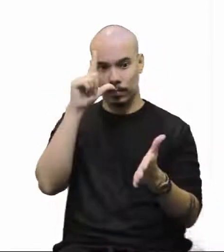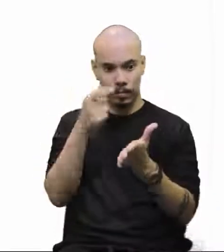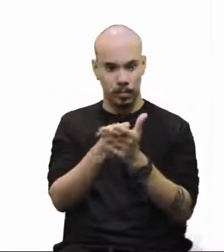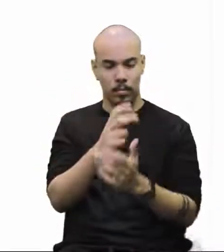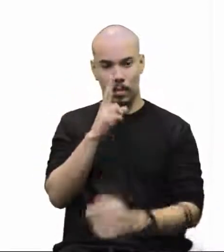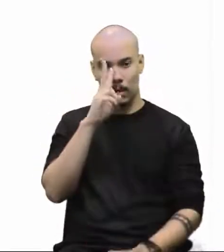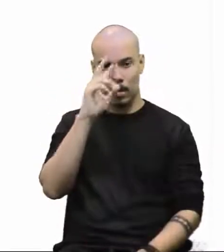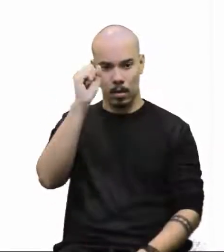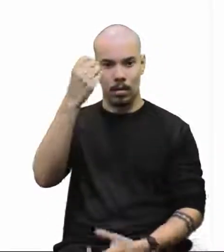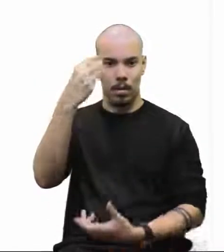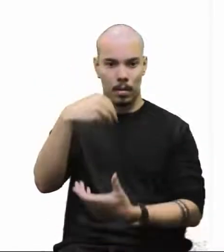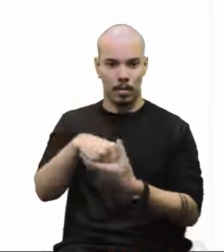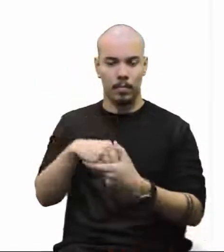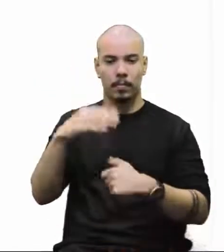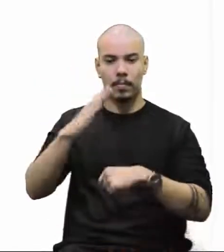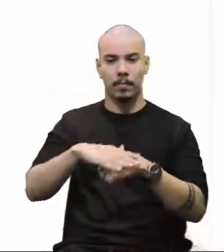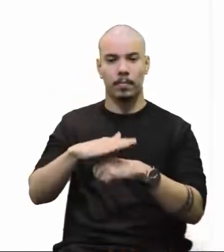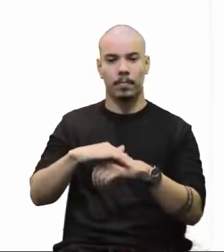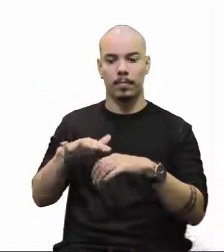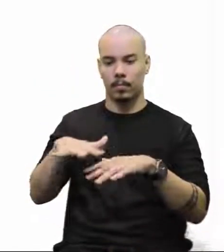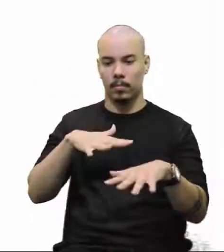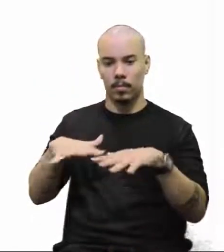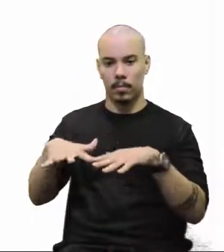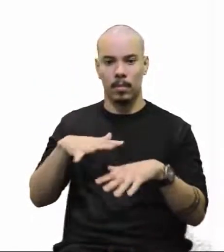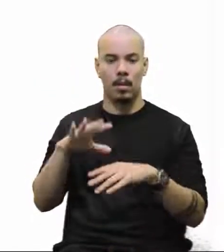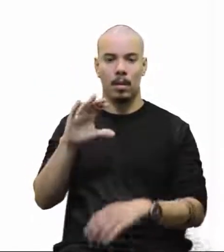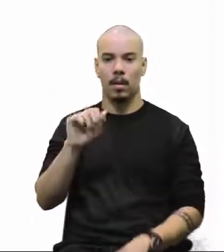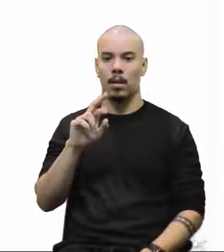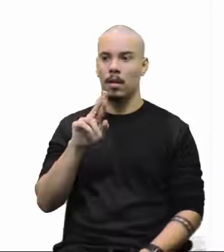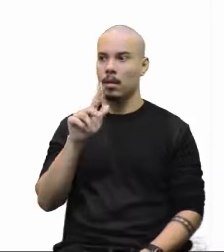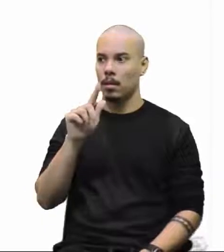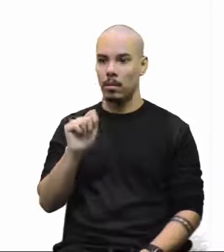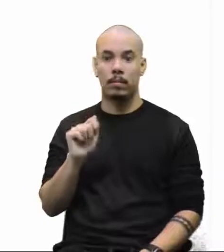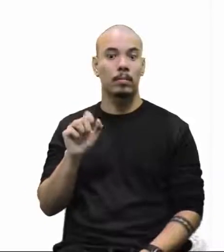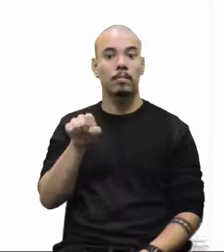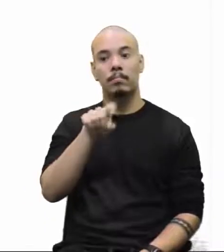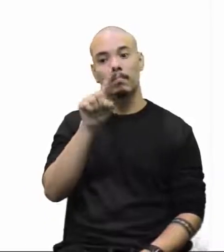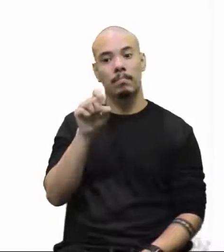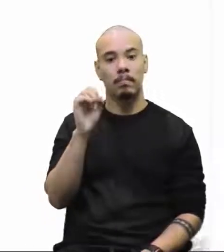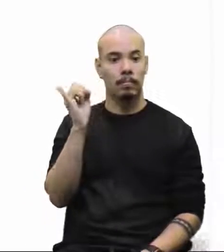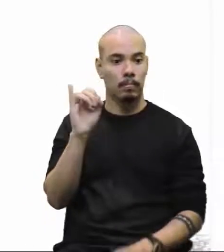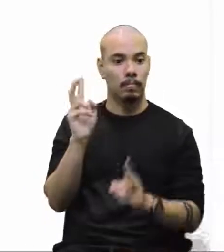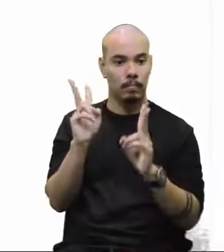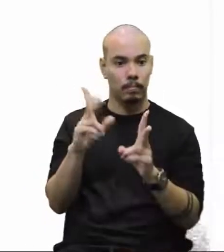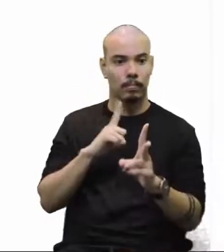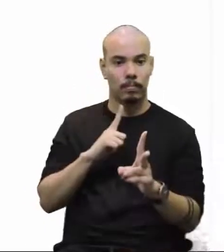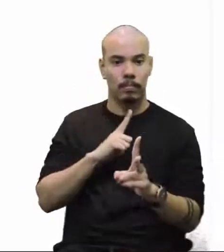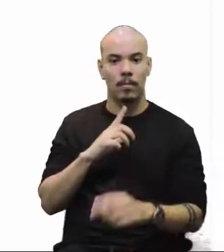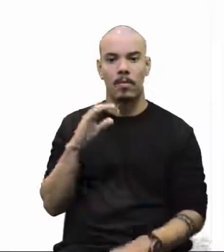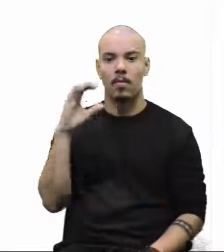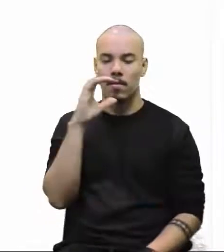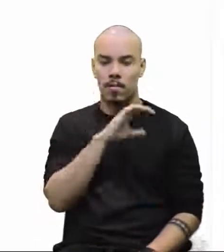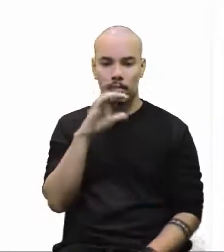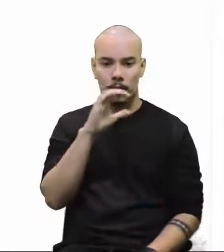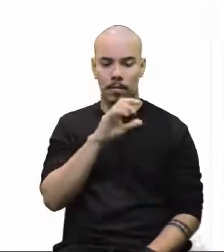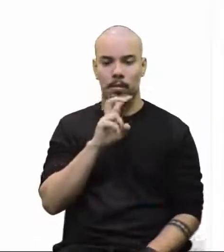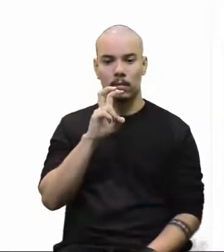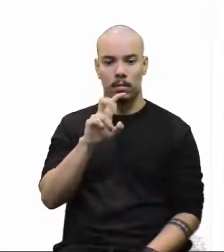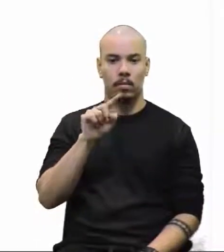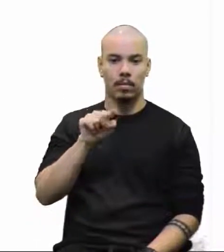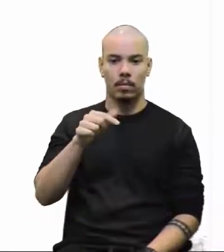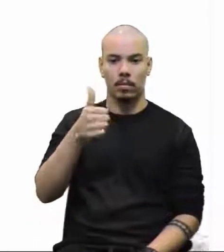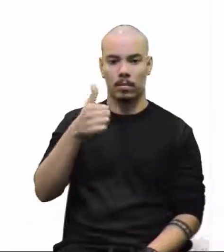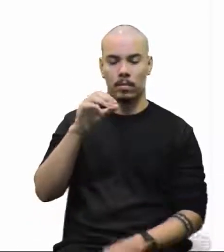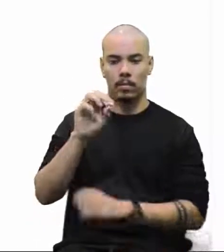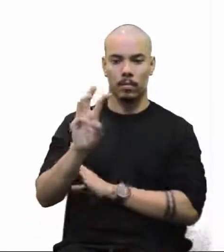a força magnética que atua sobre a carga, supondo que a mesma foi lançada com uma velocidade de